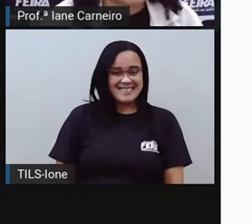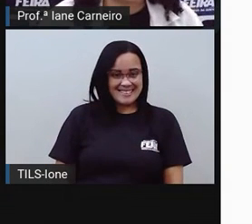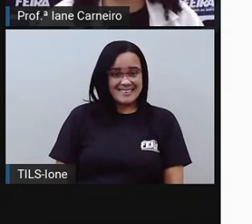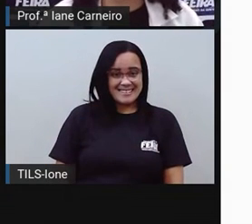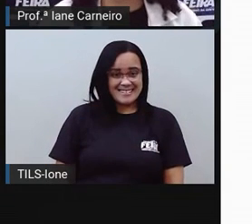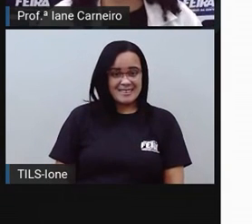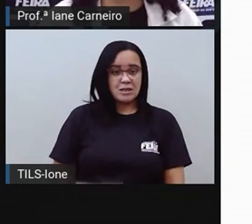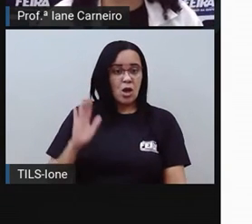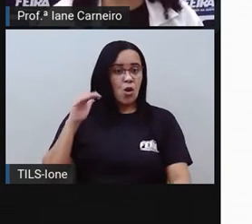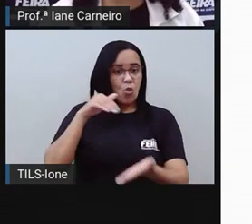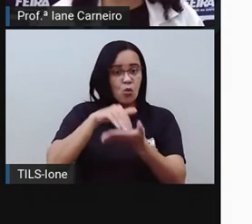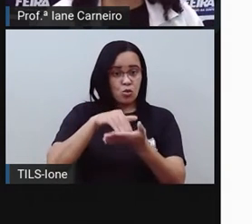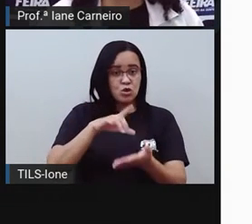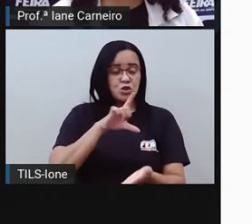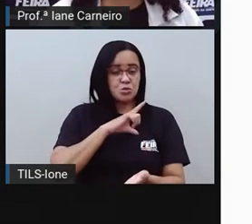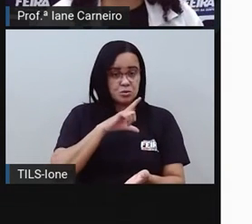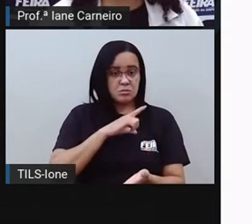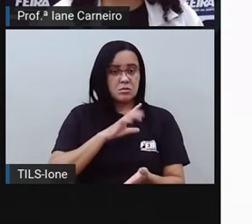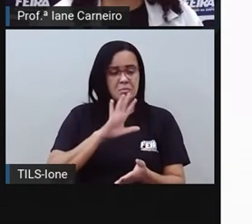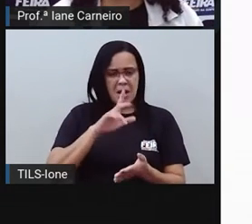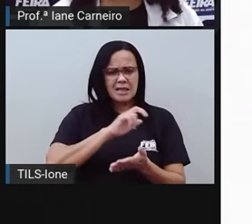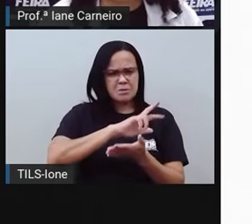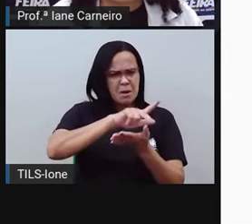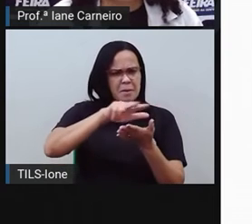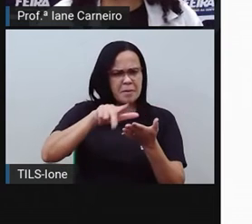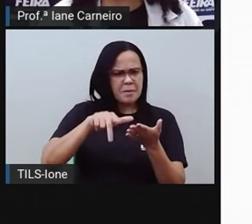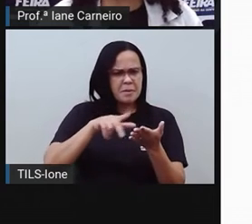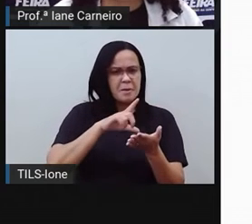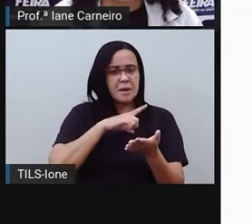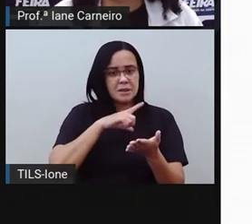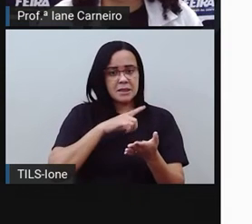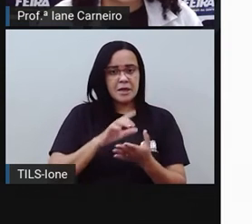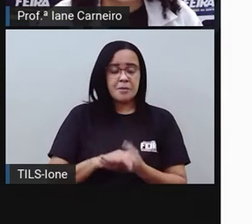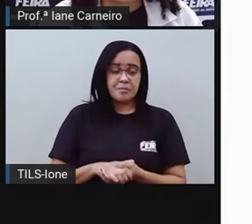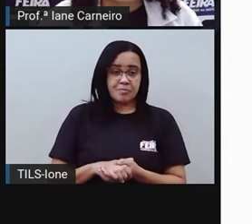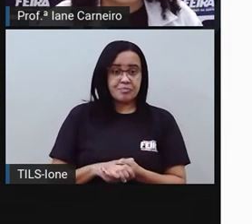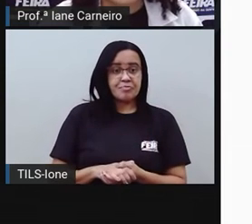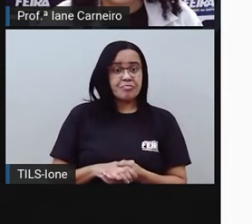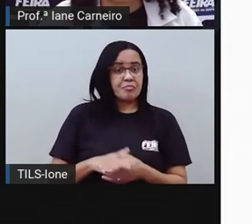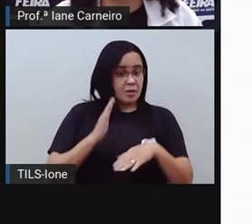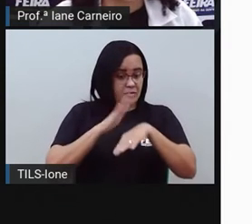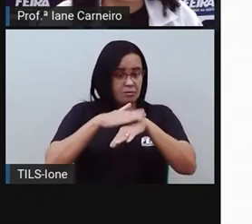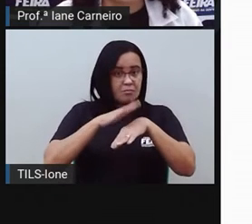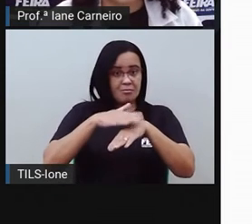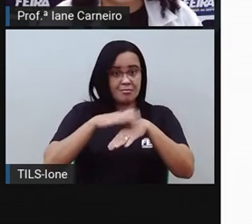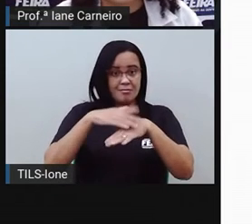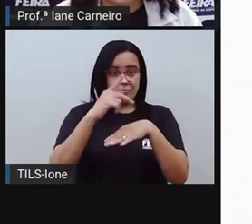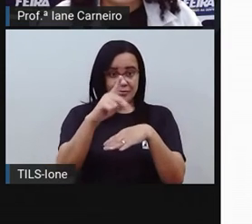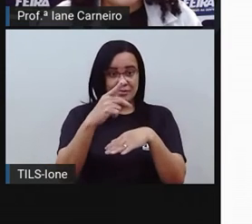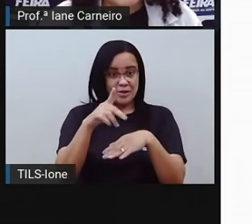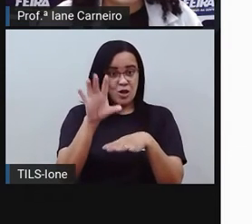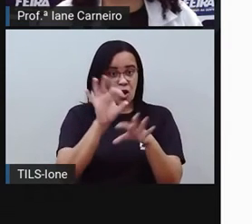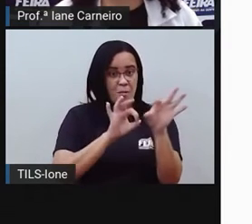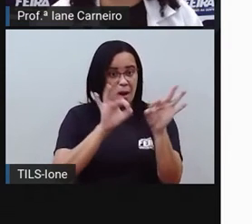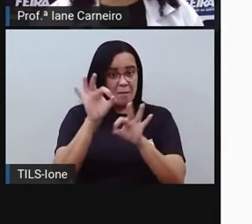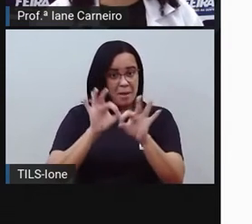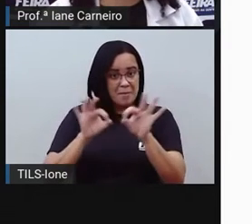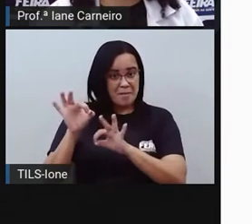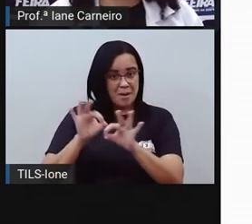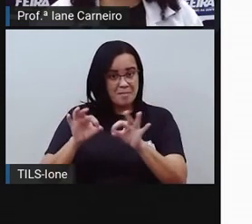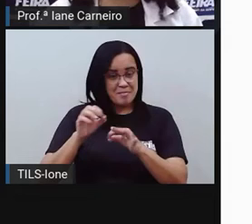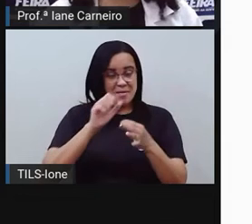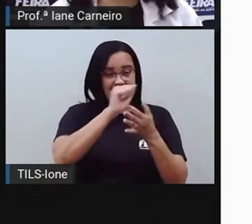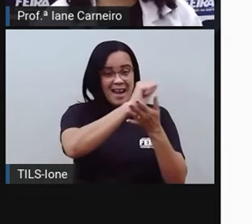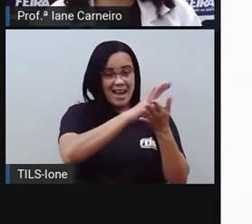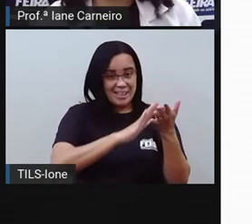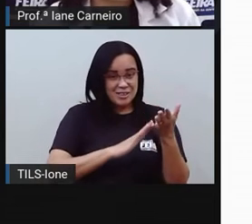tem vários outros, né? Eu posso fazer meus trabalhos com capricho, né? Então, isso aqui a Pró também ama, né? E você